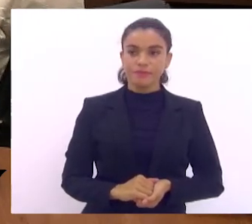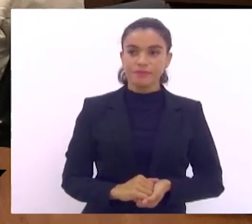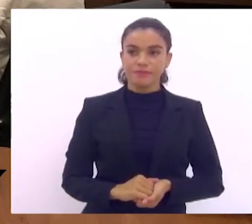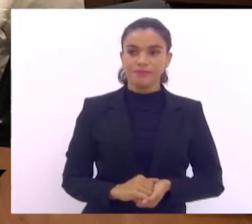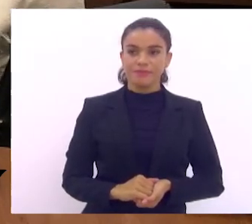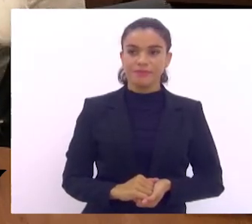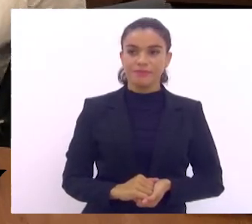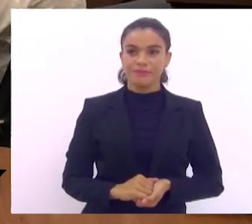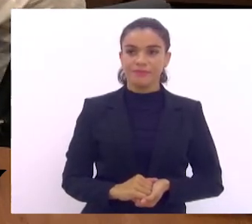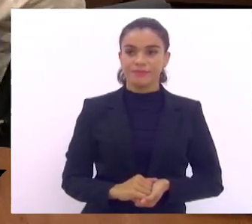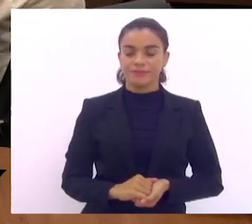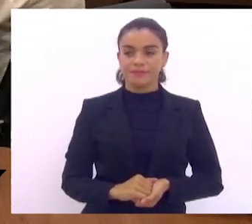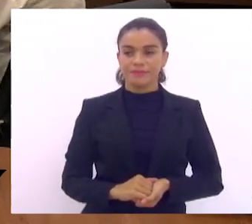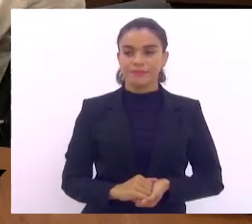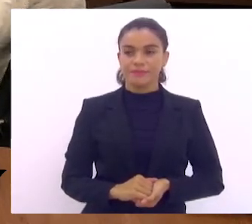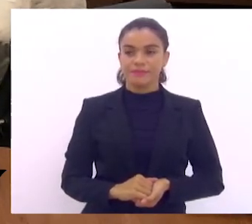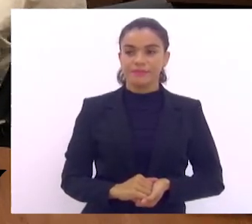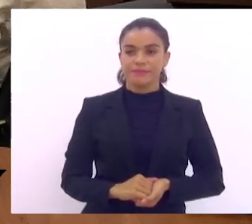Pede para a senhora vir aqui.